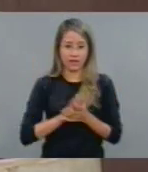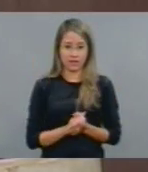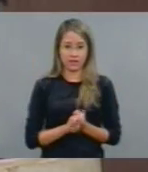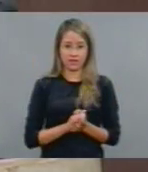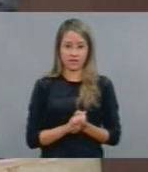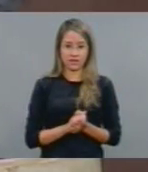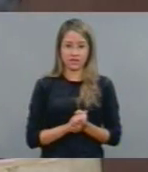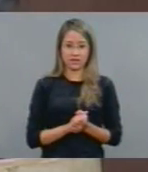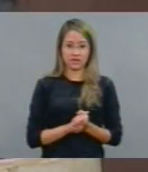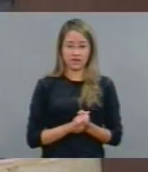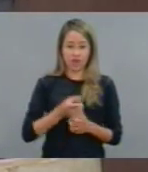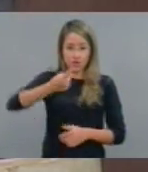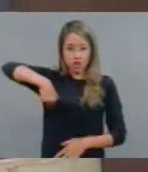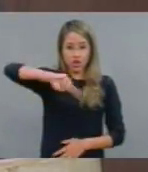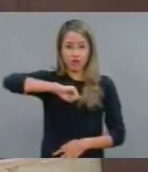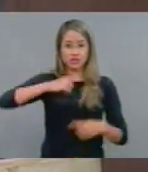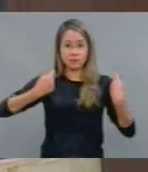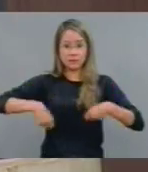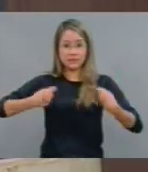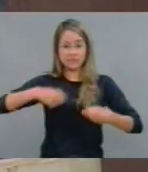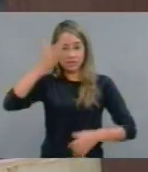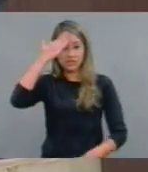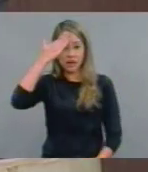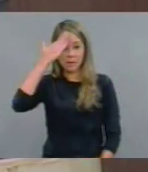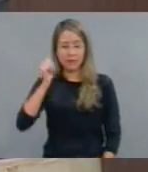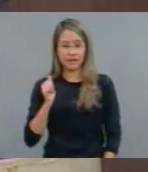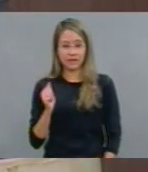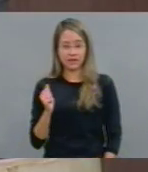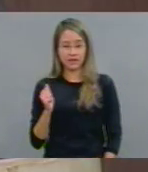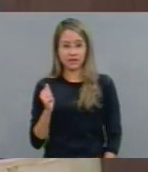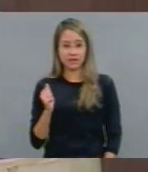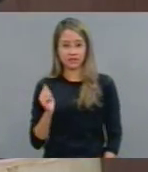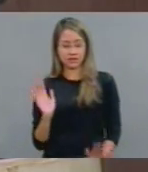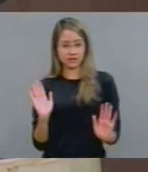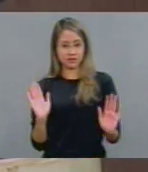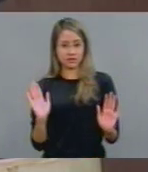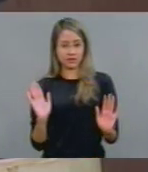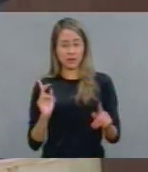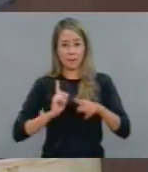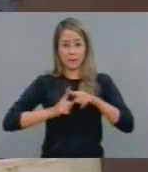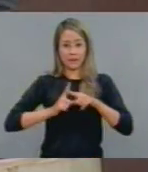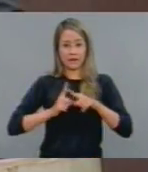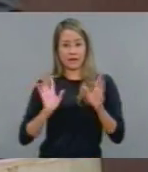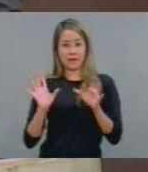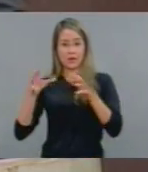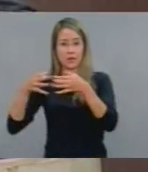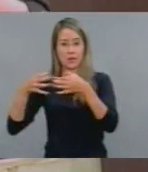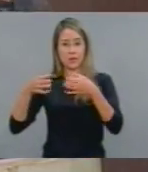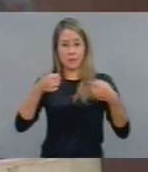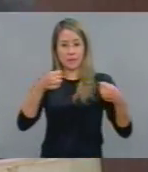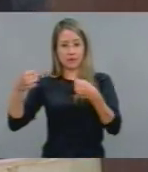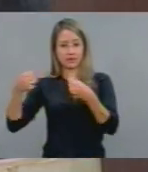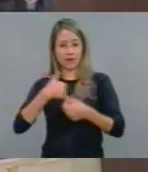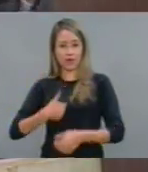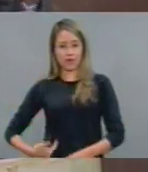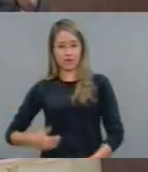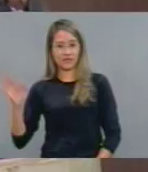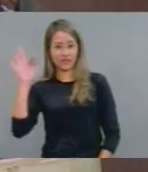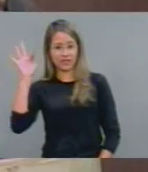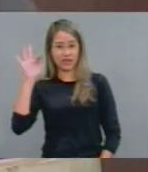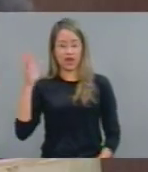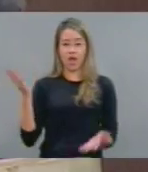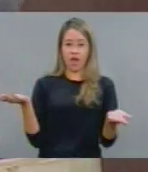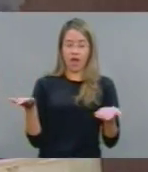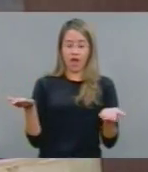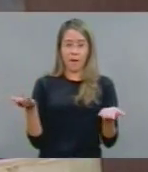capital, ele quer reorganizar a economia e se utiliza das suas armas. Quando o governo